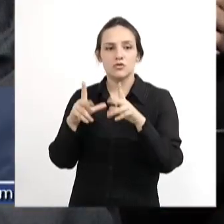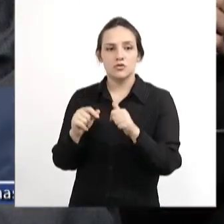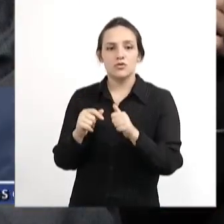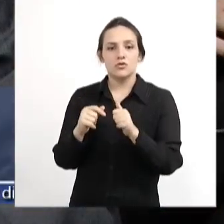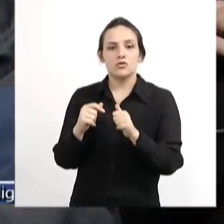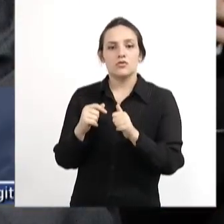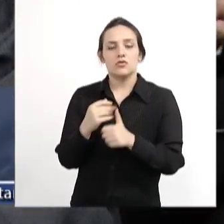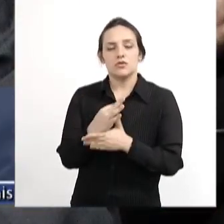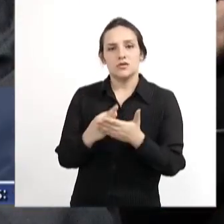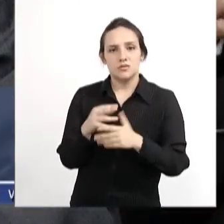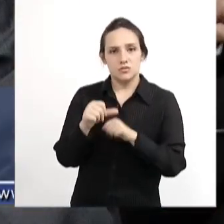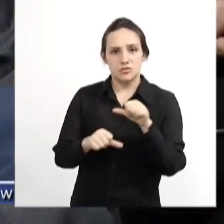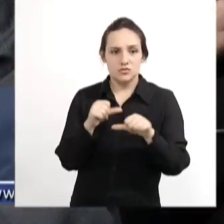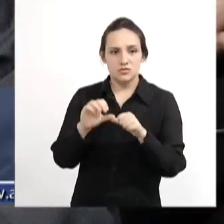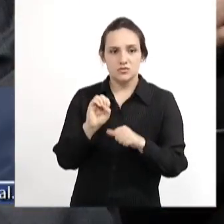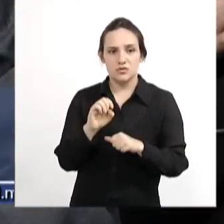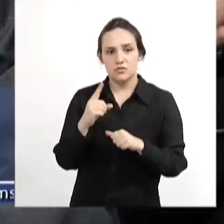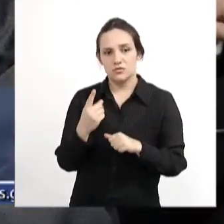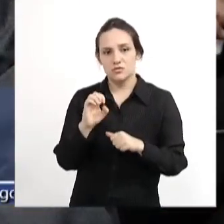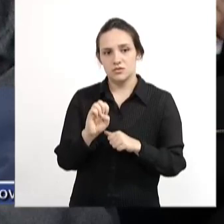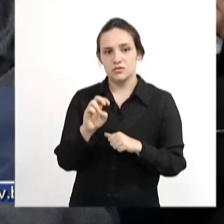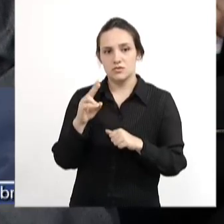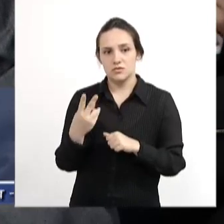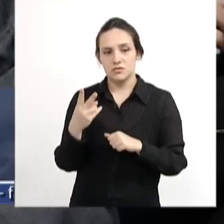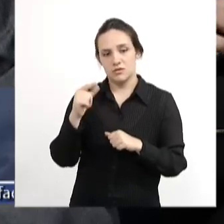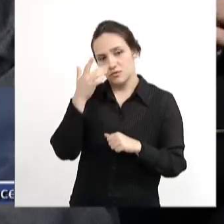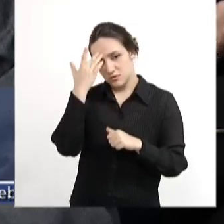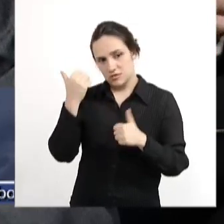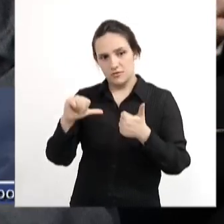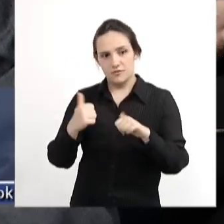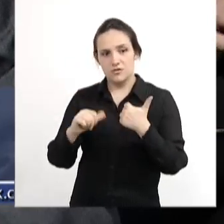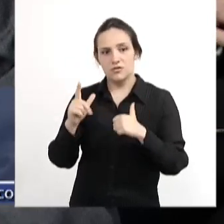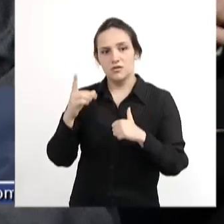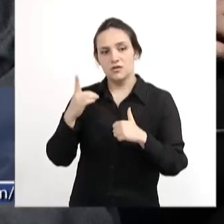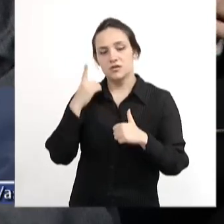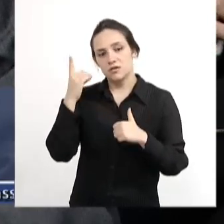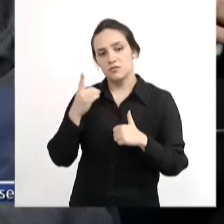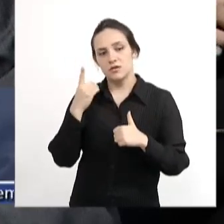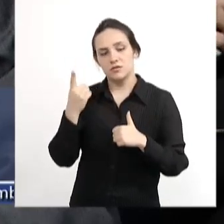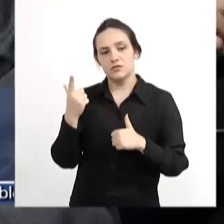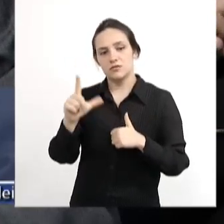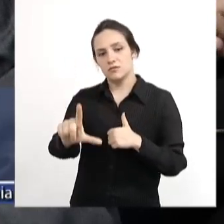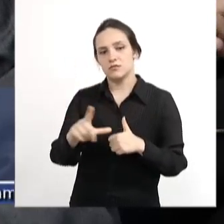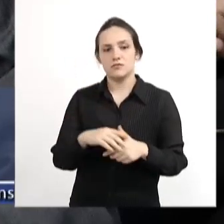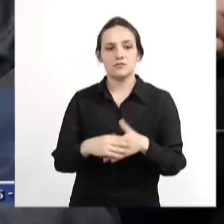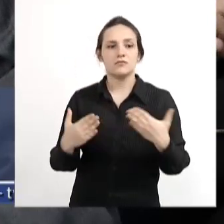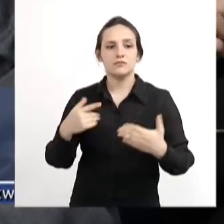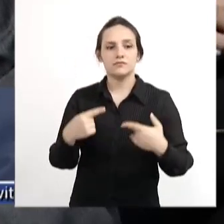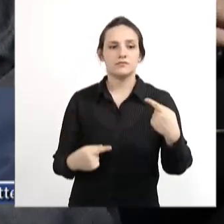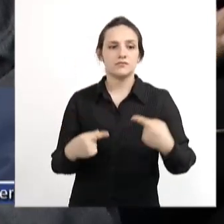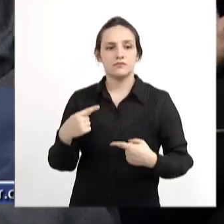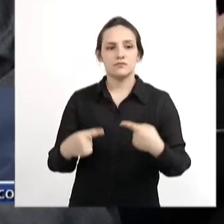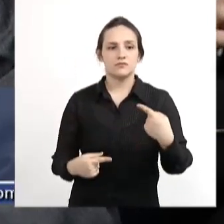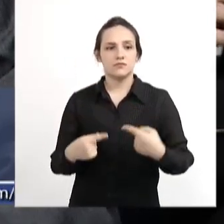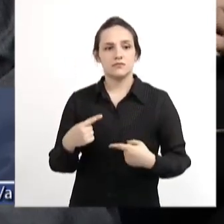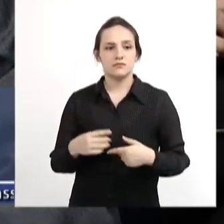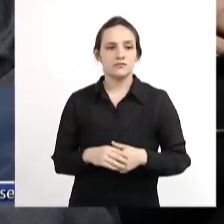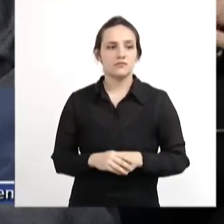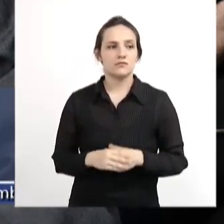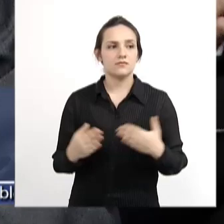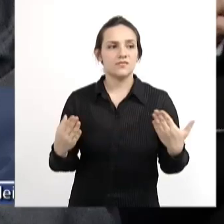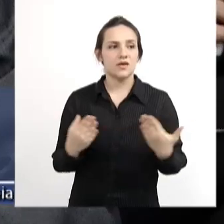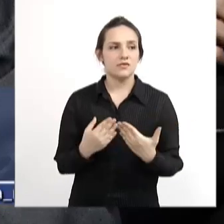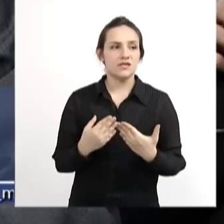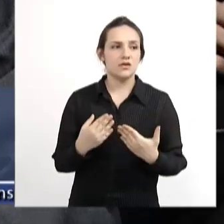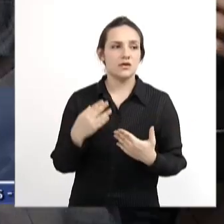redação 01 e 02. O relator foi o ilustre deputado Lucas de Lima. Em discussão, para